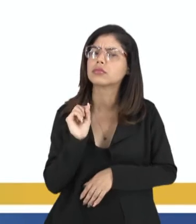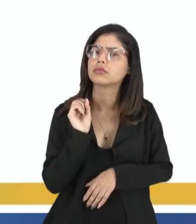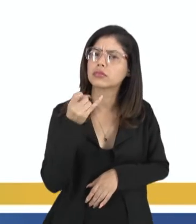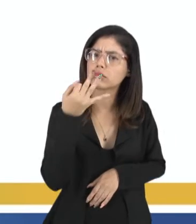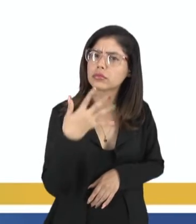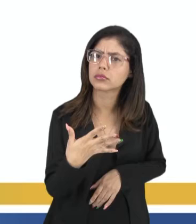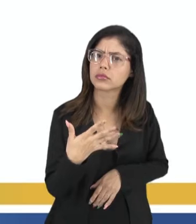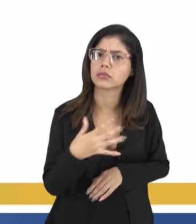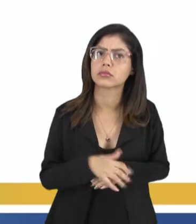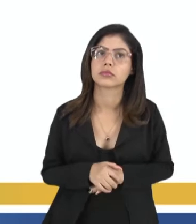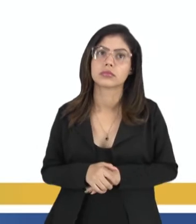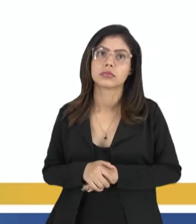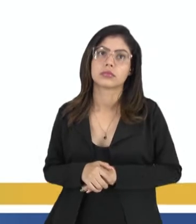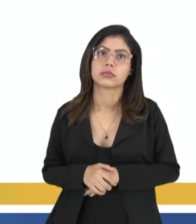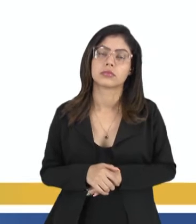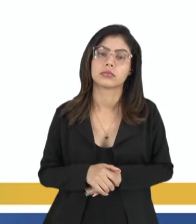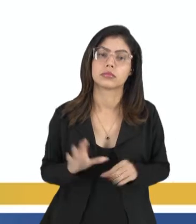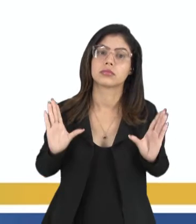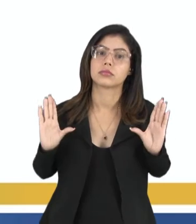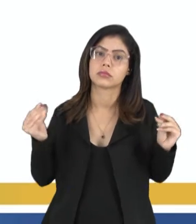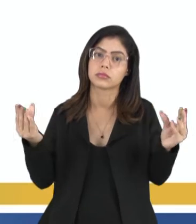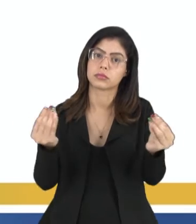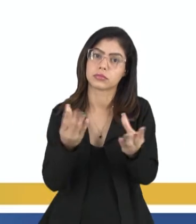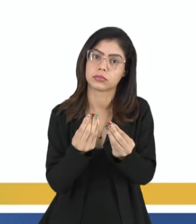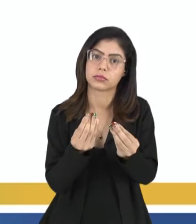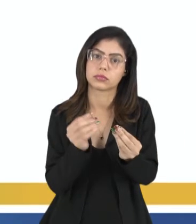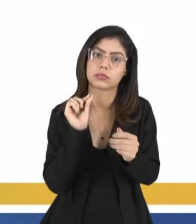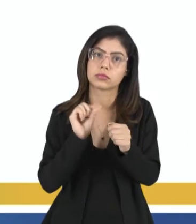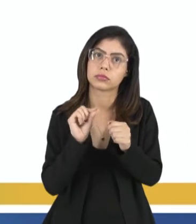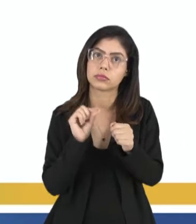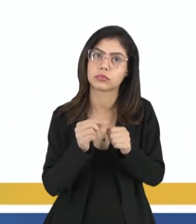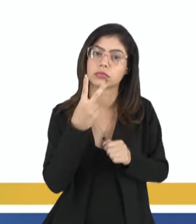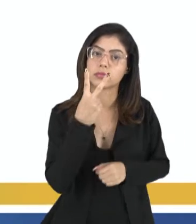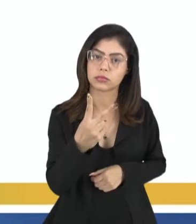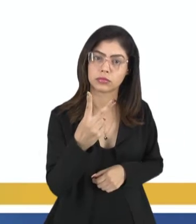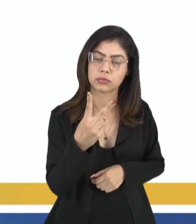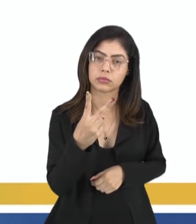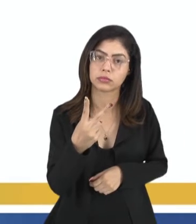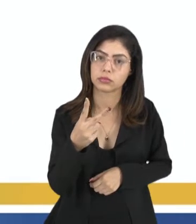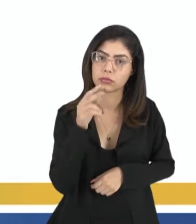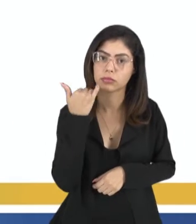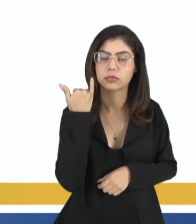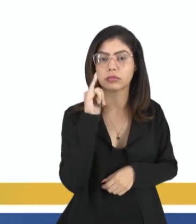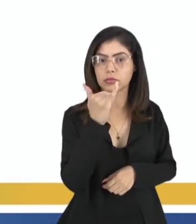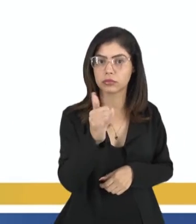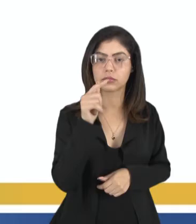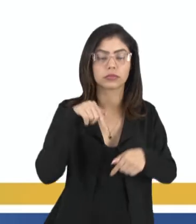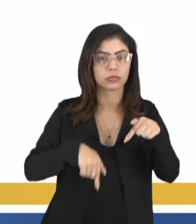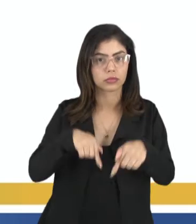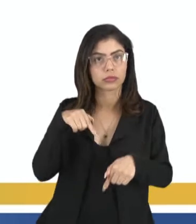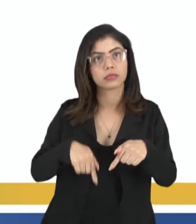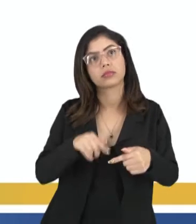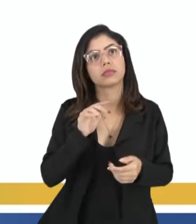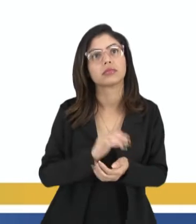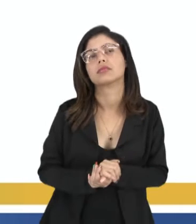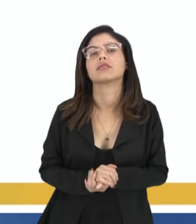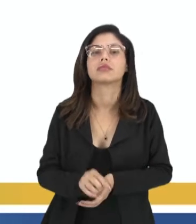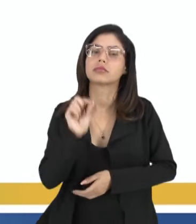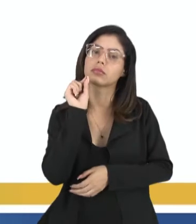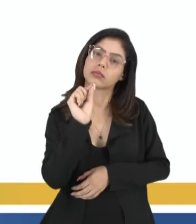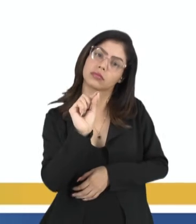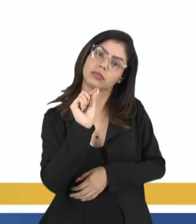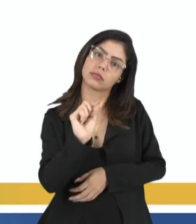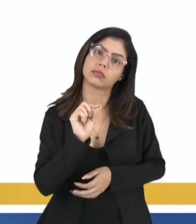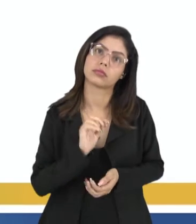aqui? Que essa substância é formada por 2 elementos químicos. E do que é formado